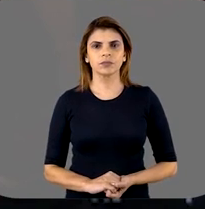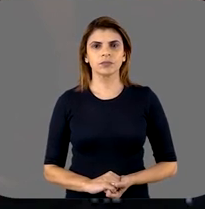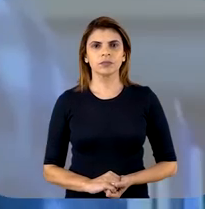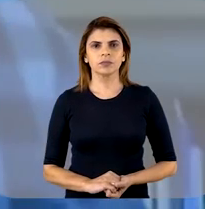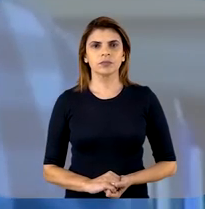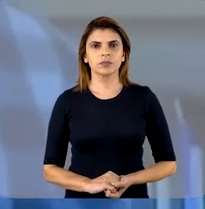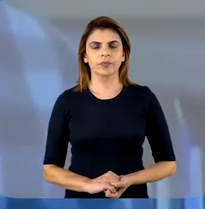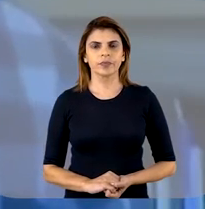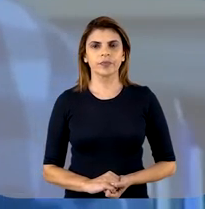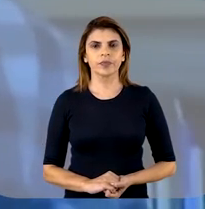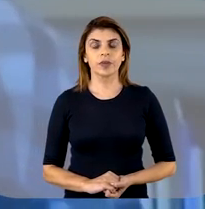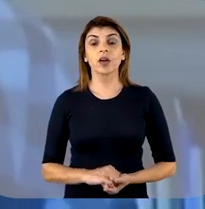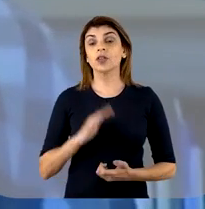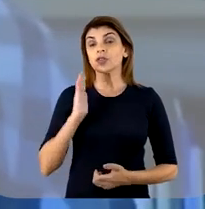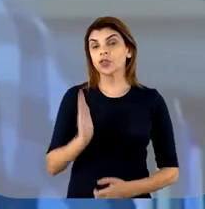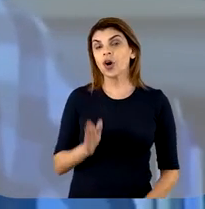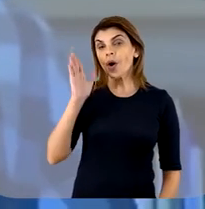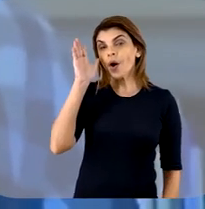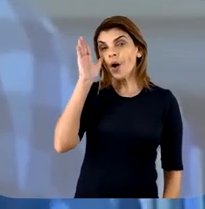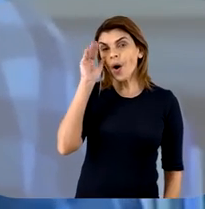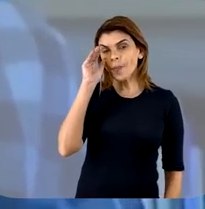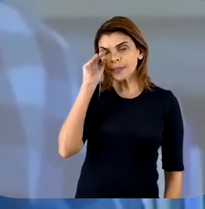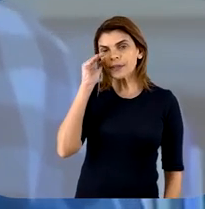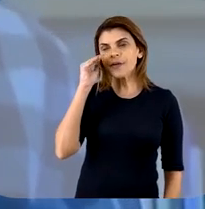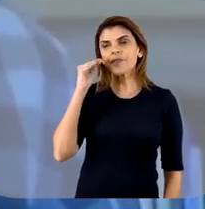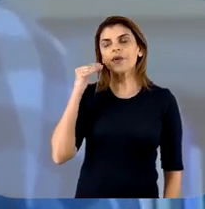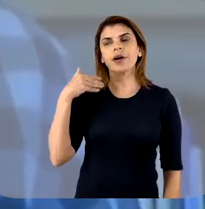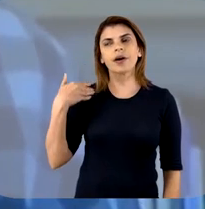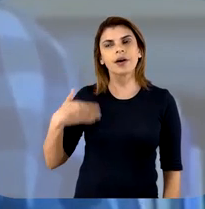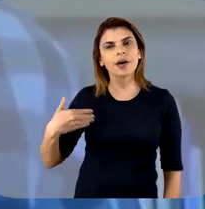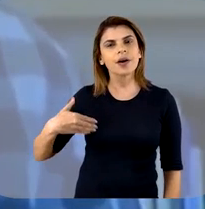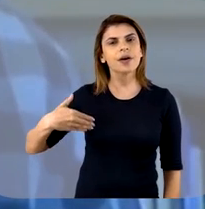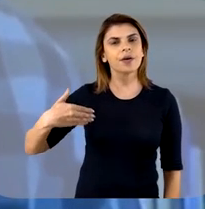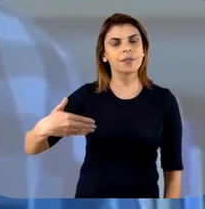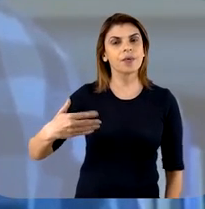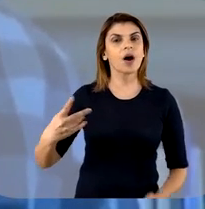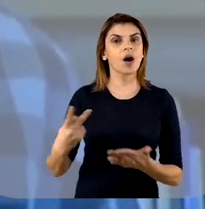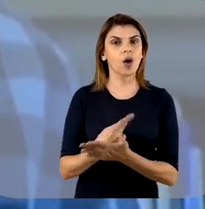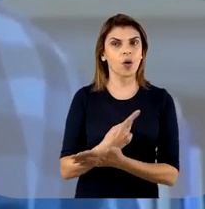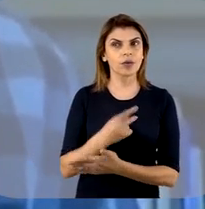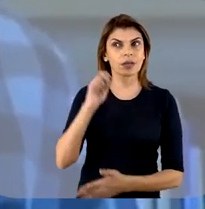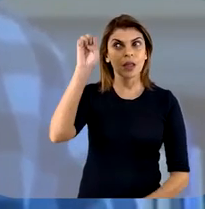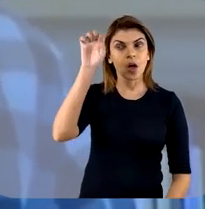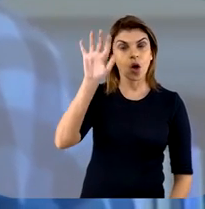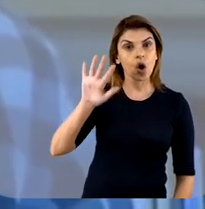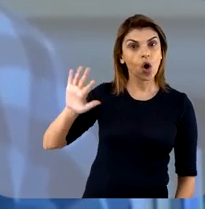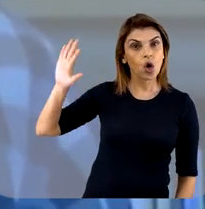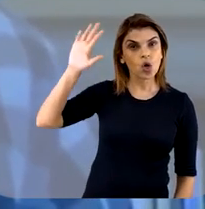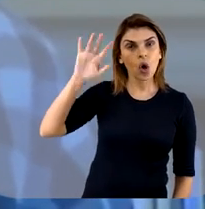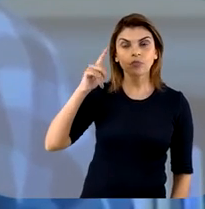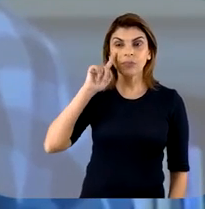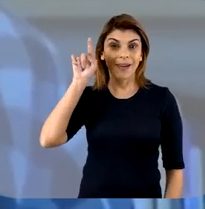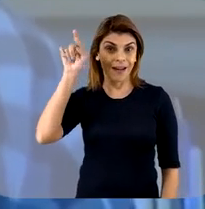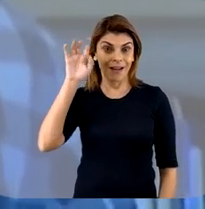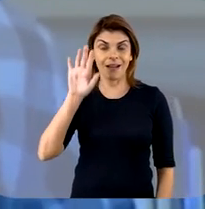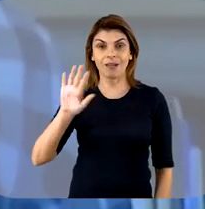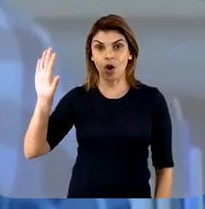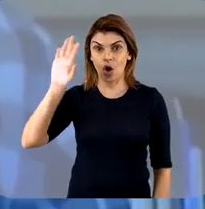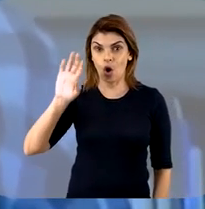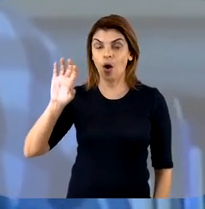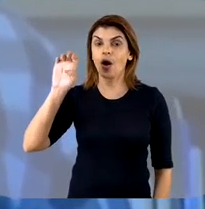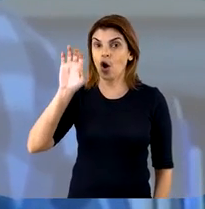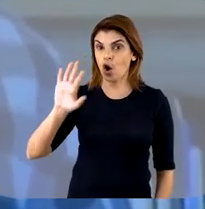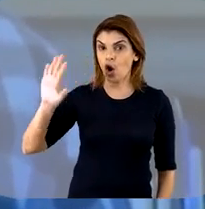O que nós estamos observando a partir do que ocorre na Europa é que nós estamos vivenciando lá na